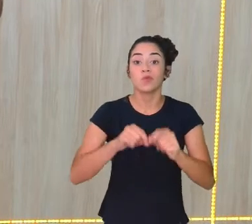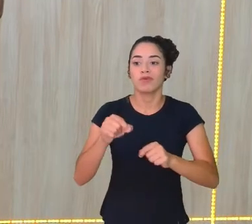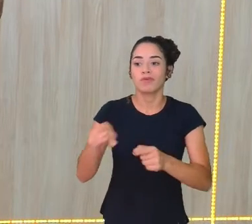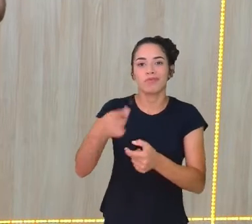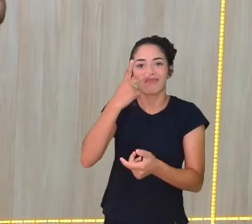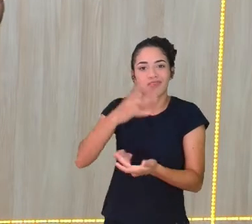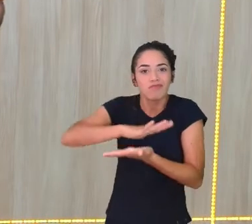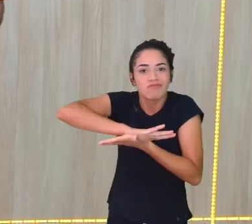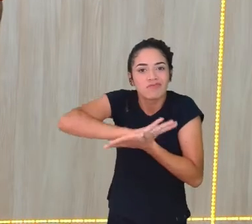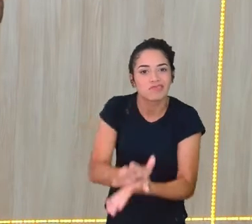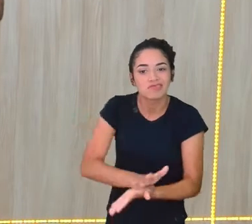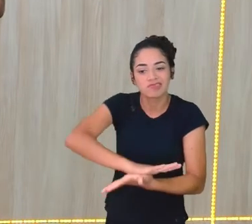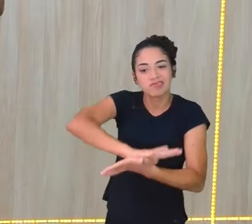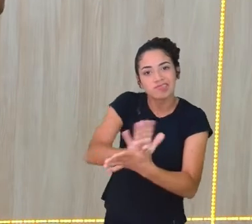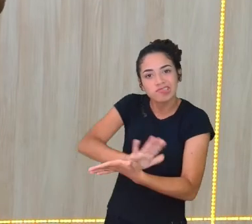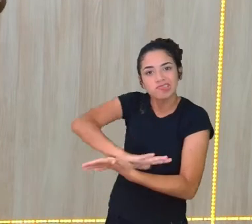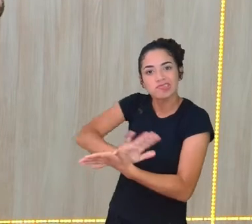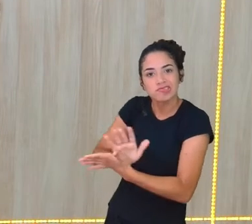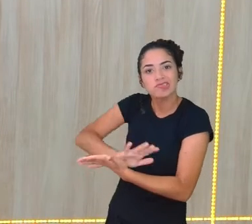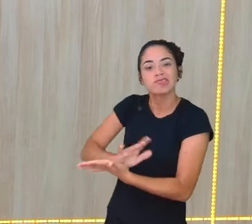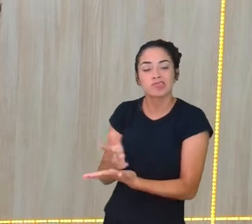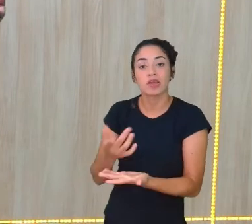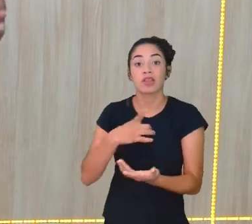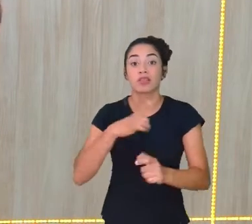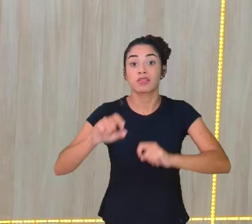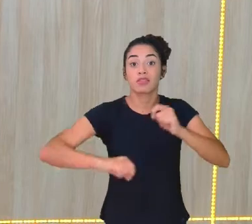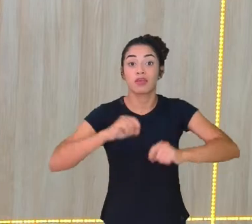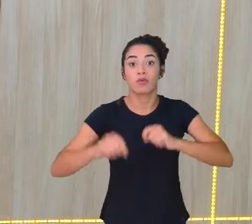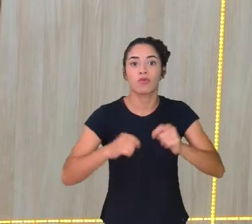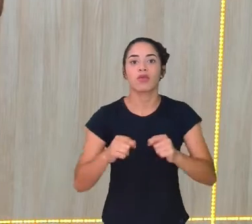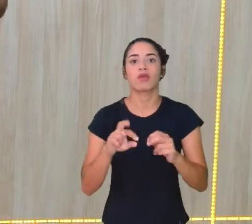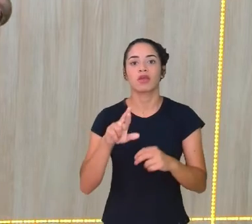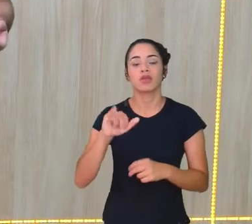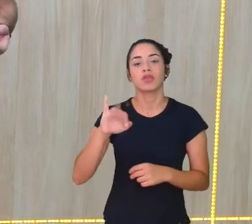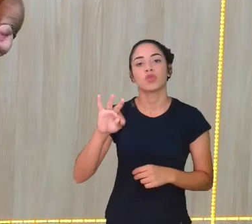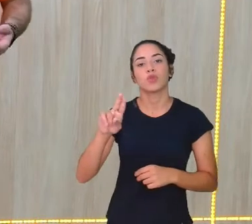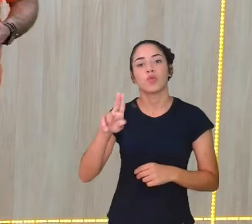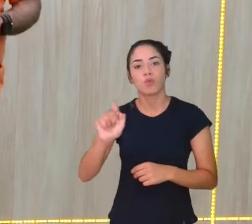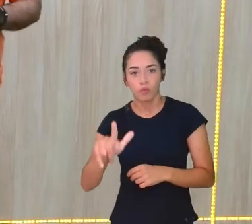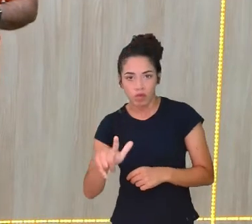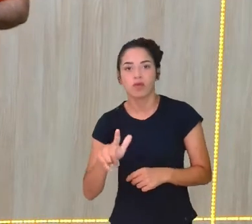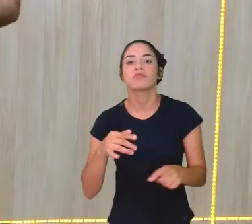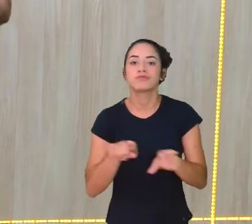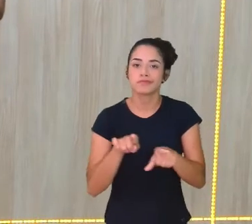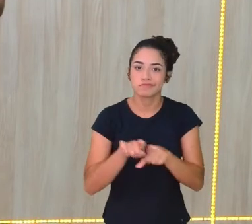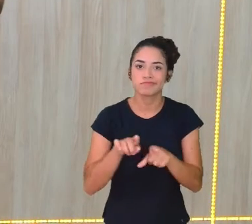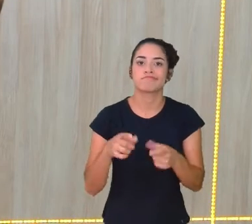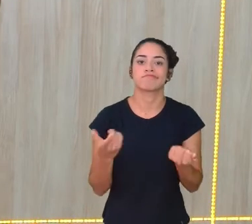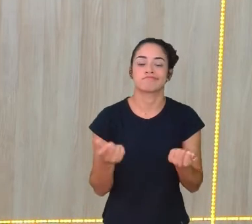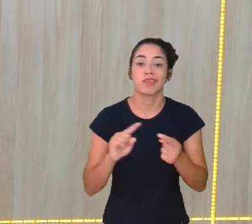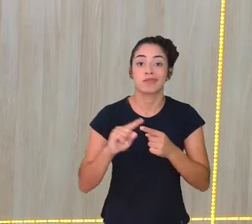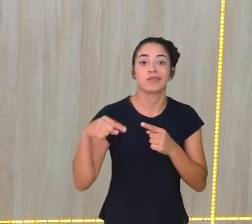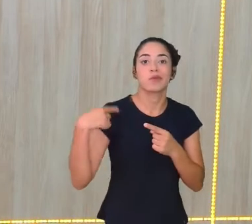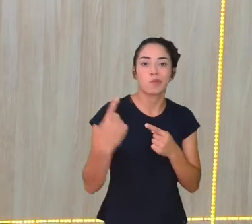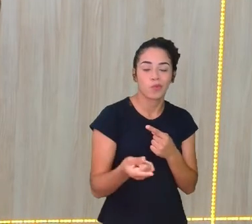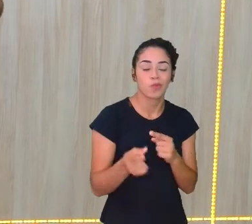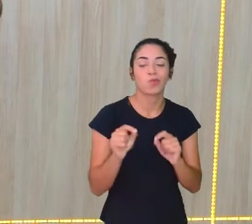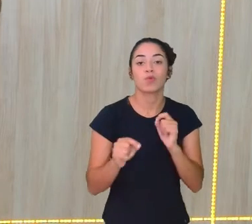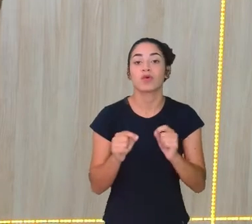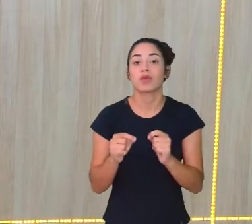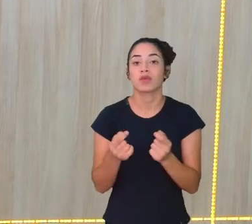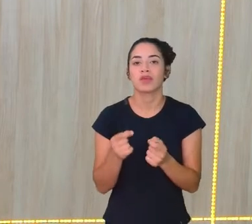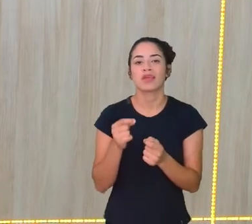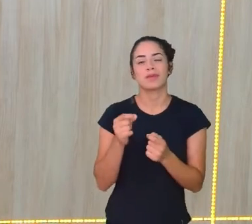oprimidos periodicamente, né. Existia inclusive o próprio ritual de passagem, né, dos espartanos, que